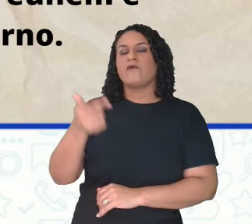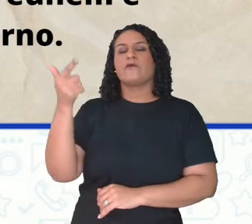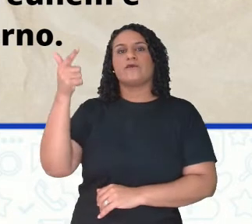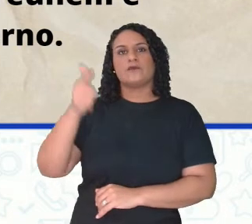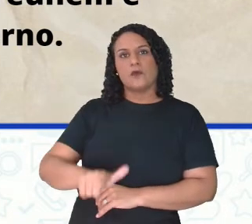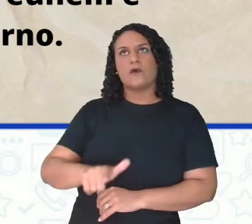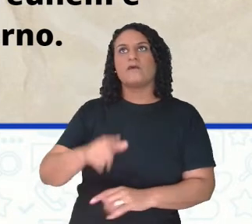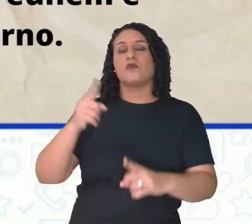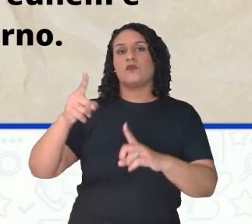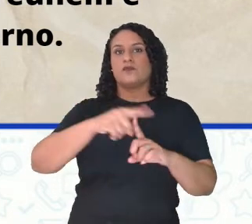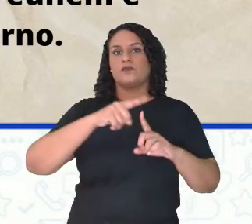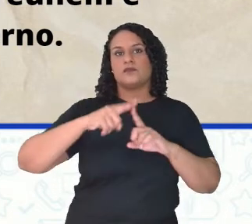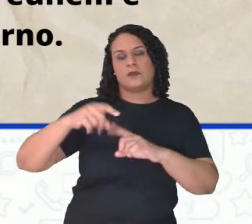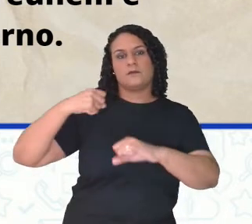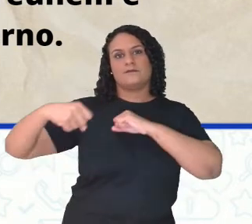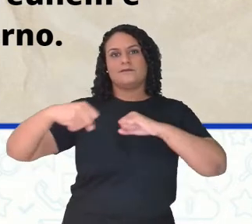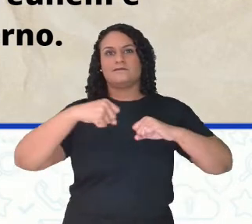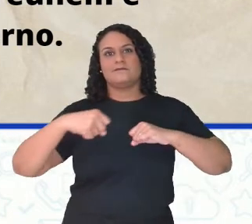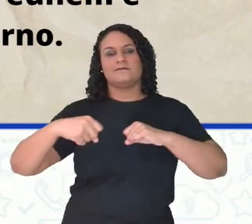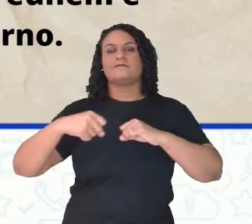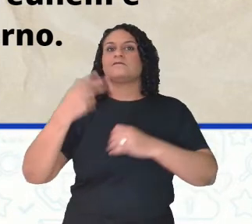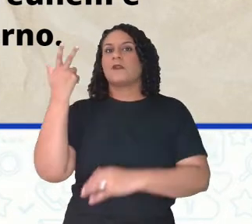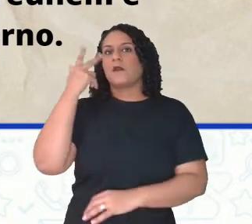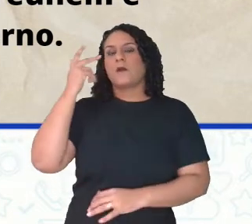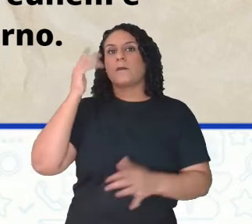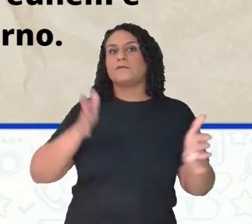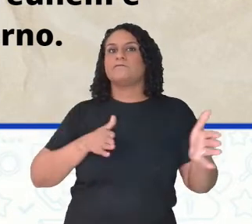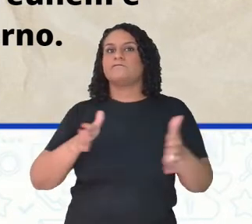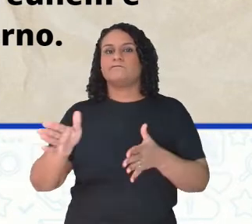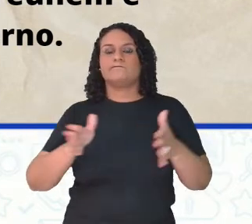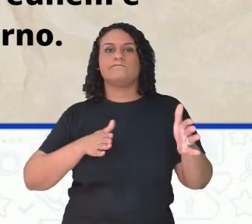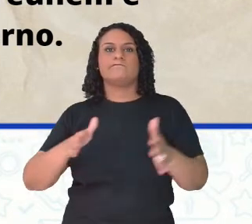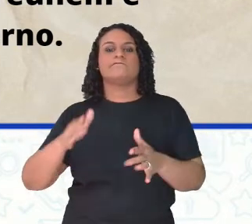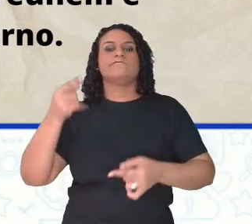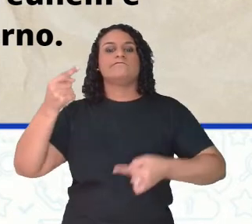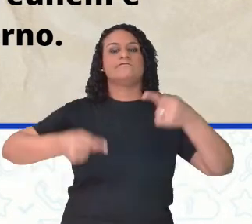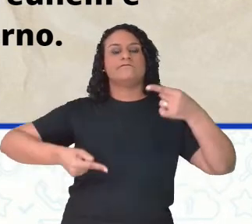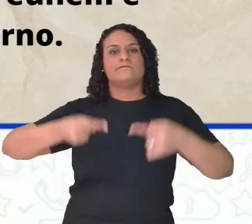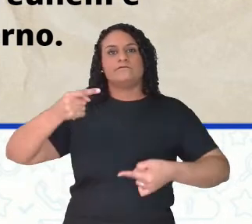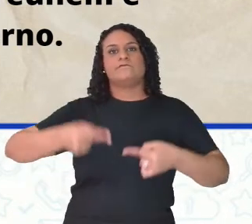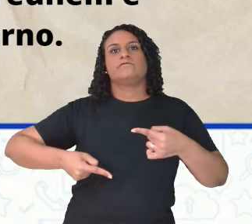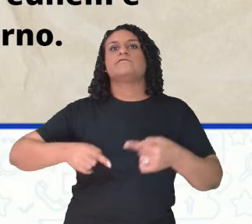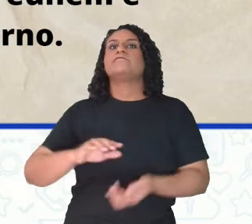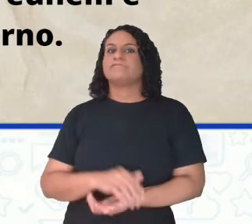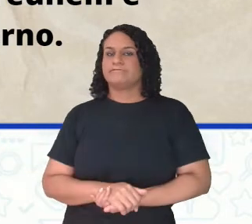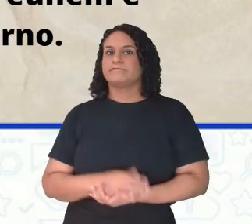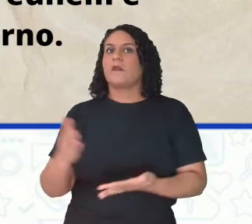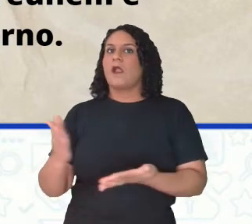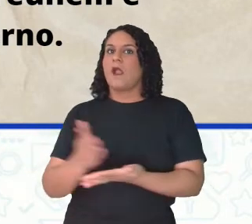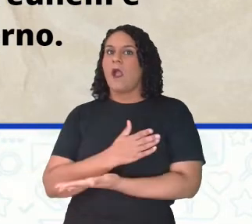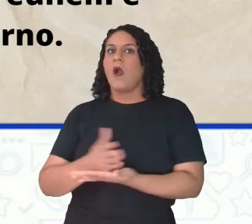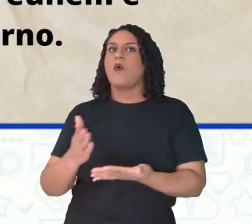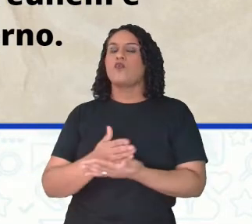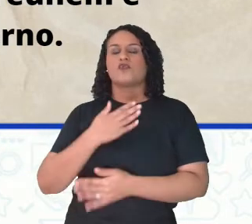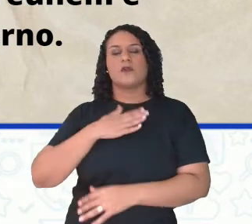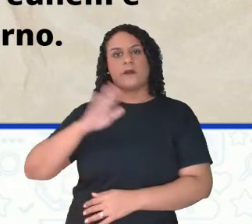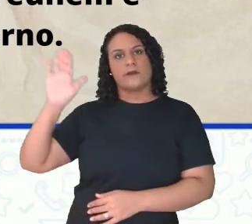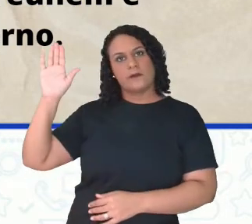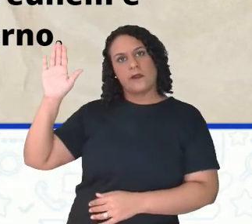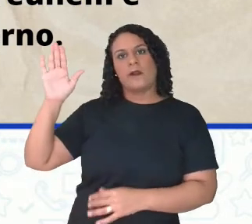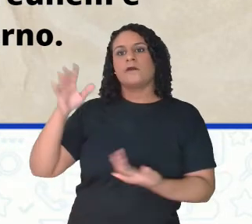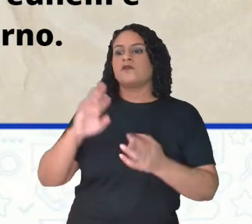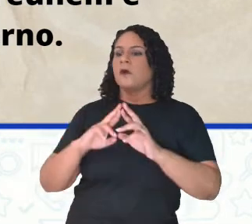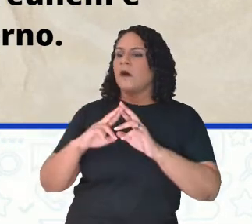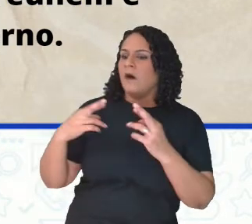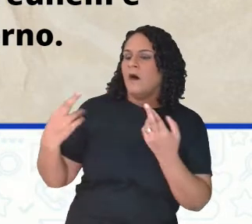tipo de debate é muito comum, como eu falei para vocês agora, do período eleitoral, onde os candidatos se reúnem e apresentam suas propostas de governo.